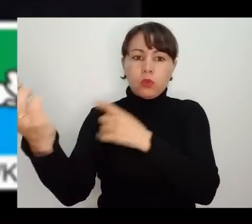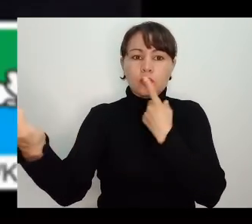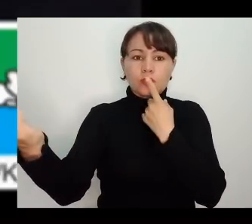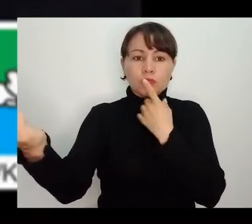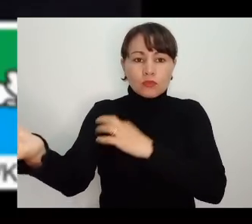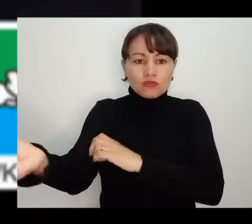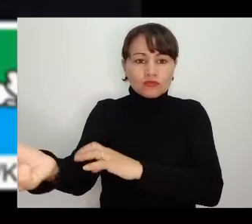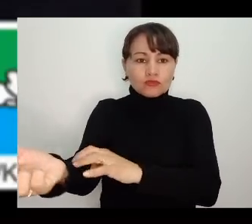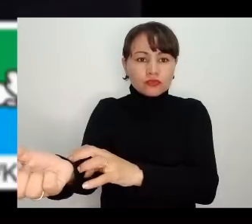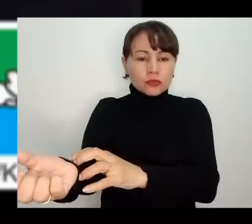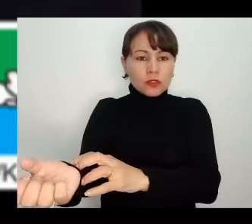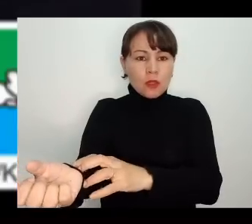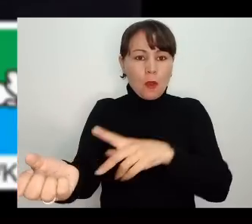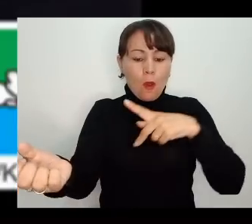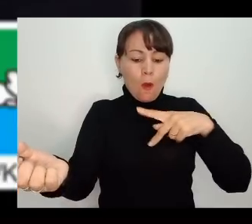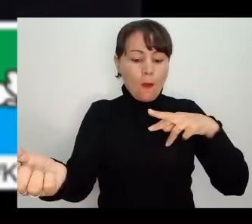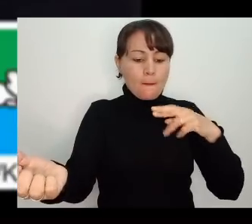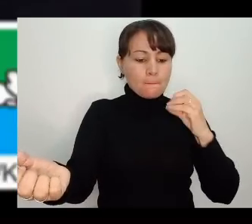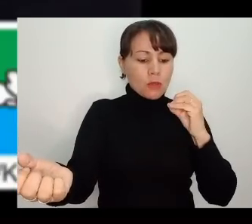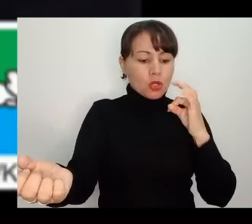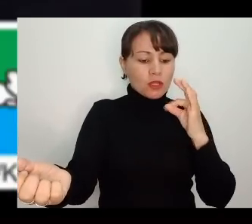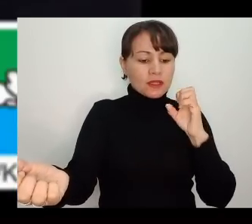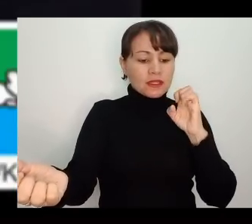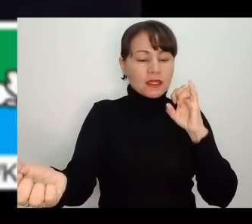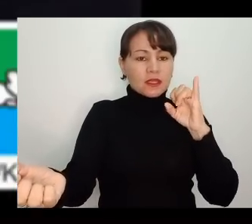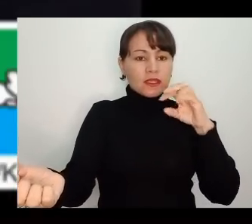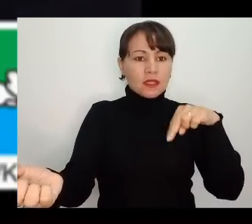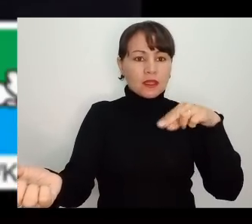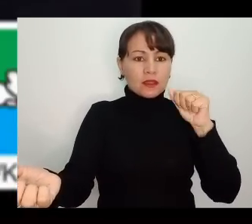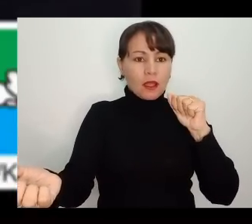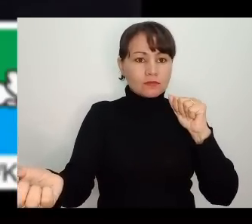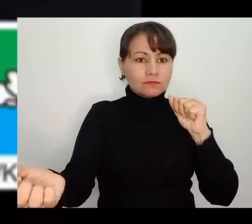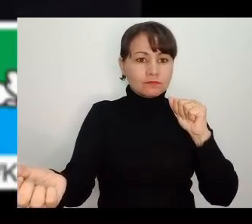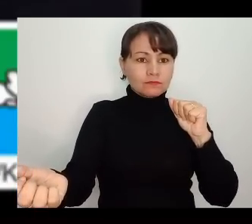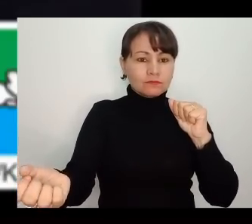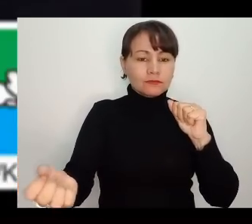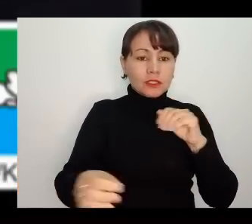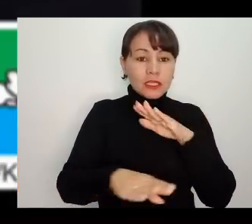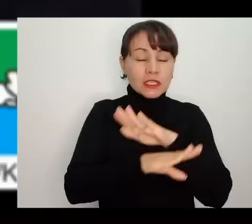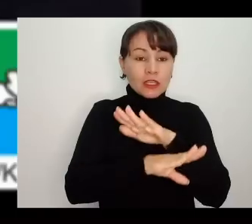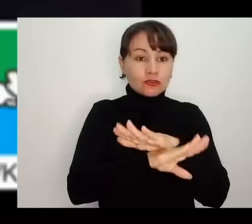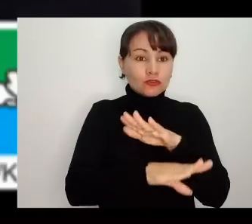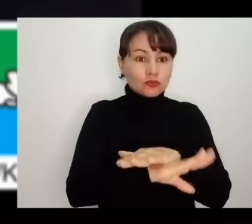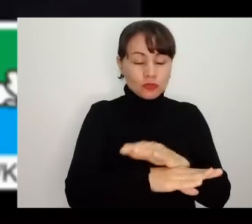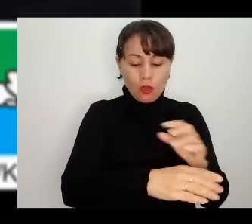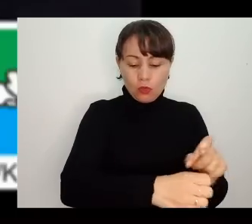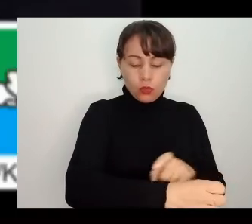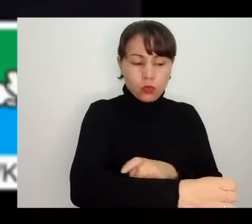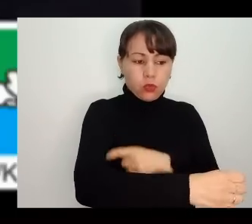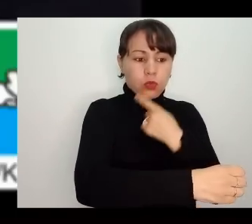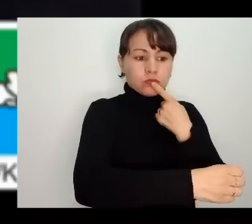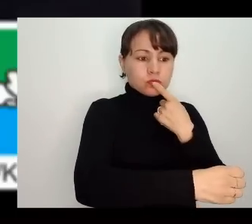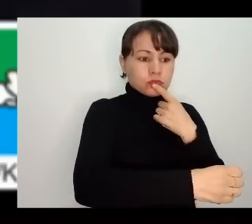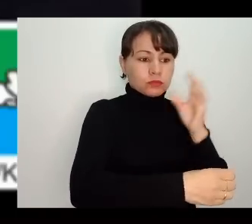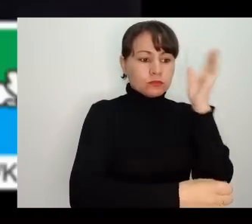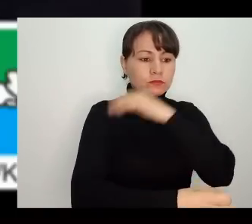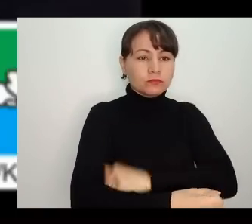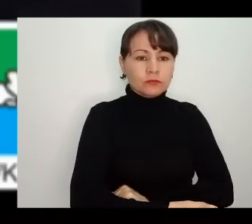sanguínea uma proteína chamada de catepsina B. E essa catepsina B,